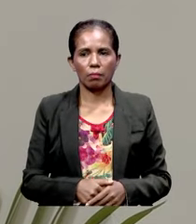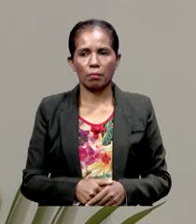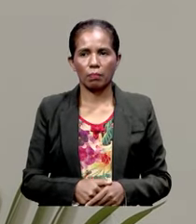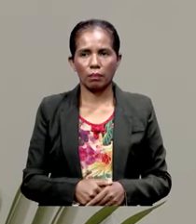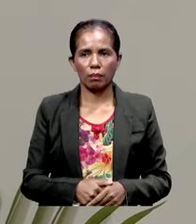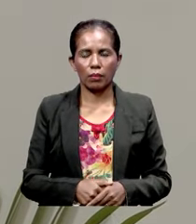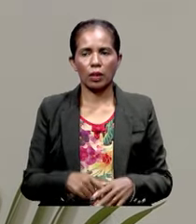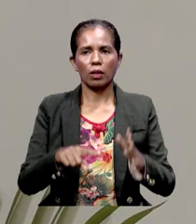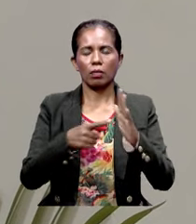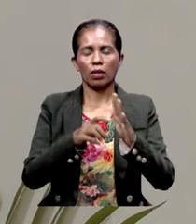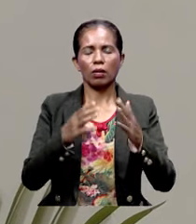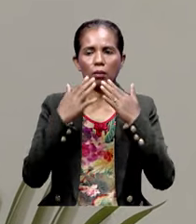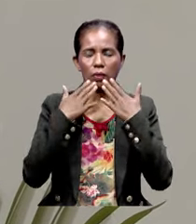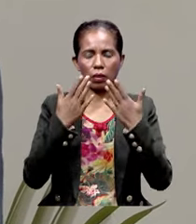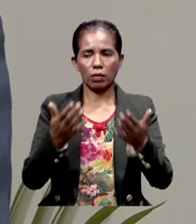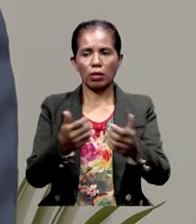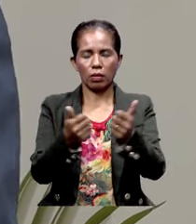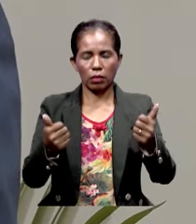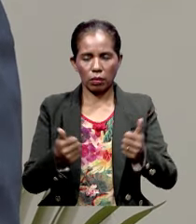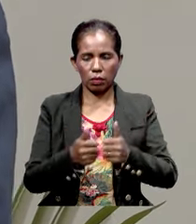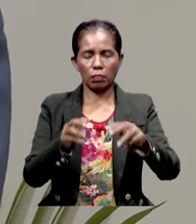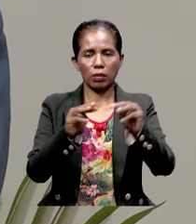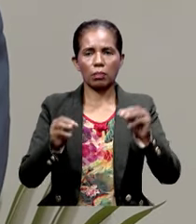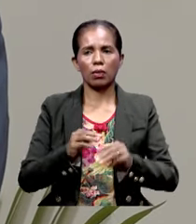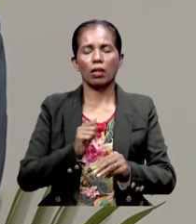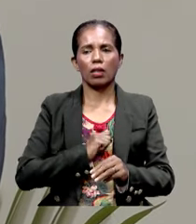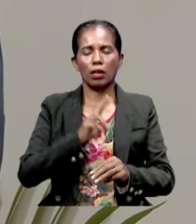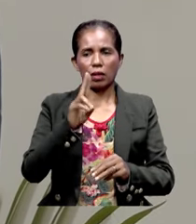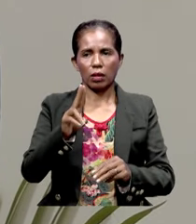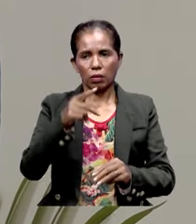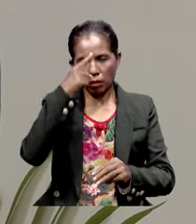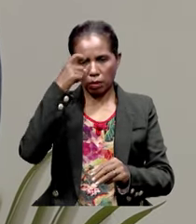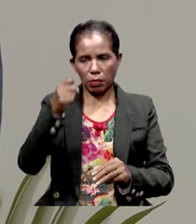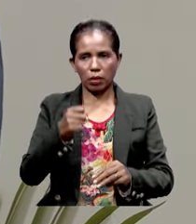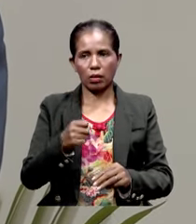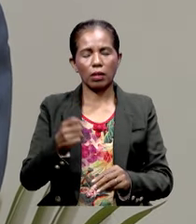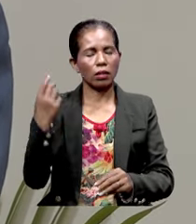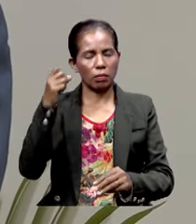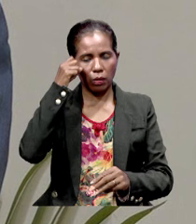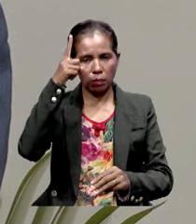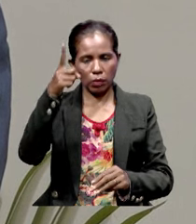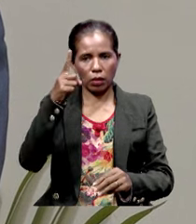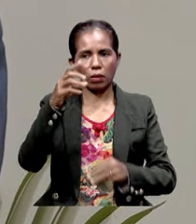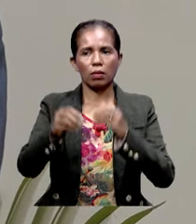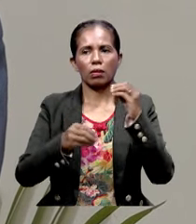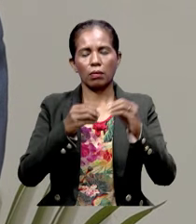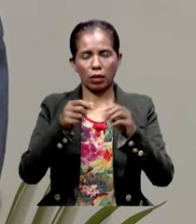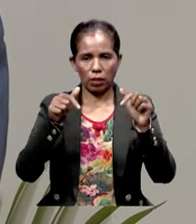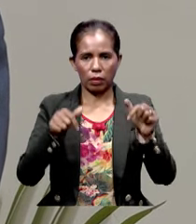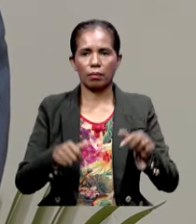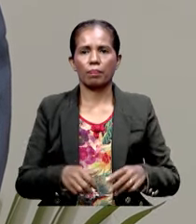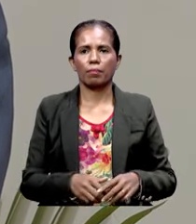A hoje agradece para a autoridade, a administradora Aileu, se sente também, nem a compreende ela a situação de Anemo.